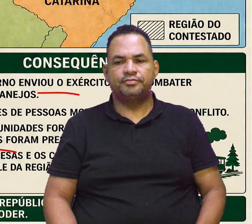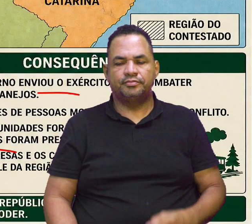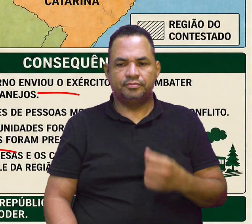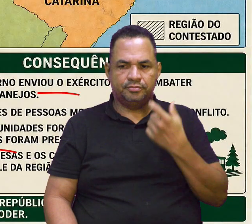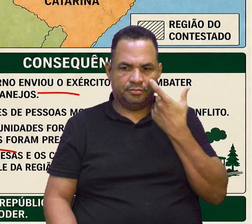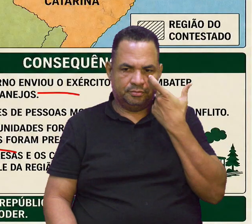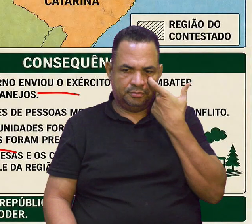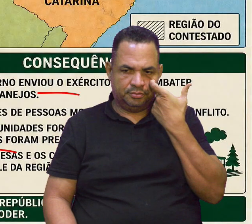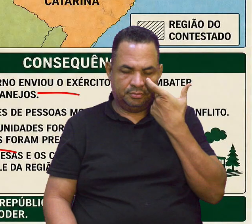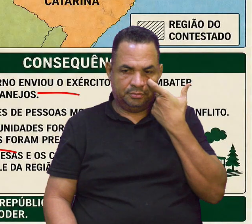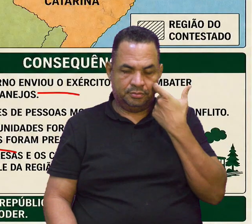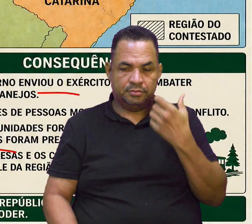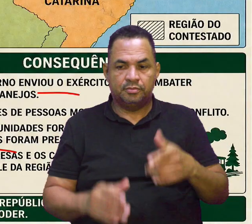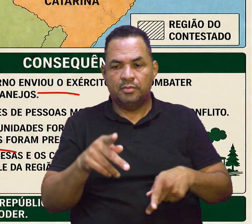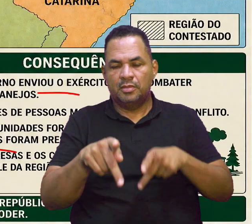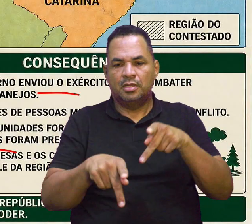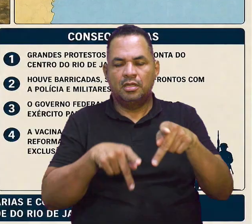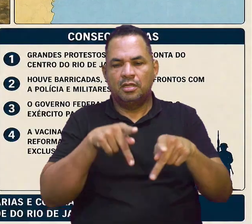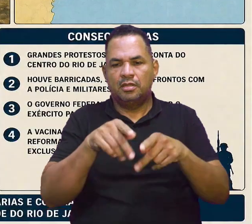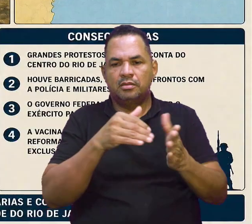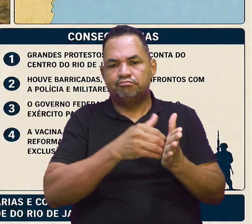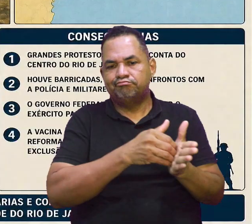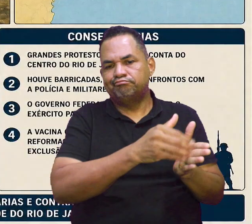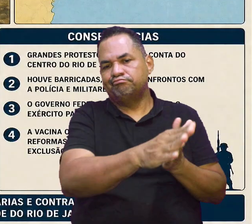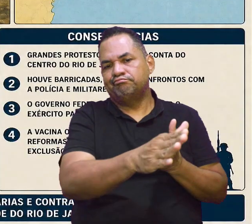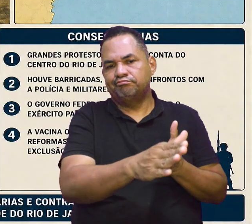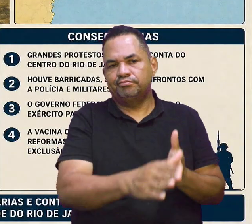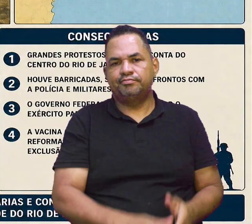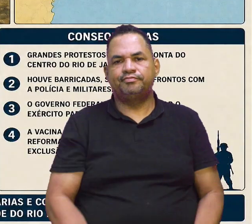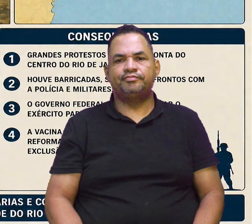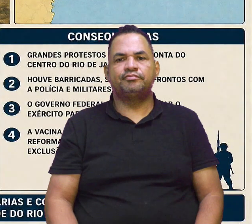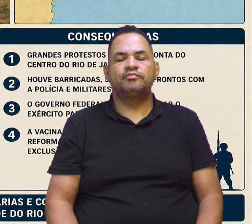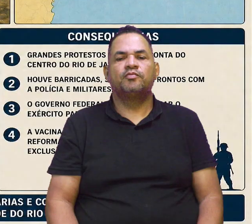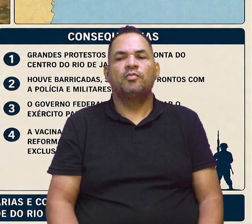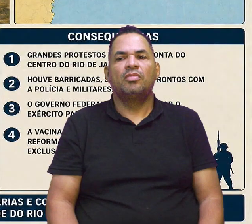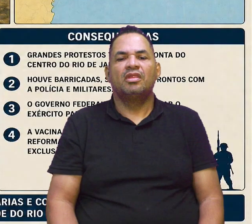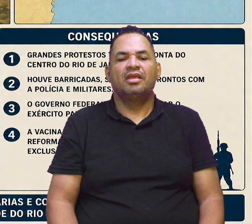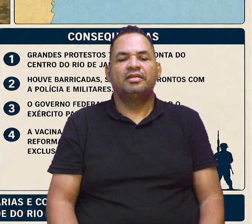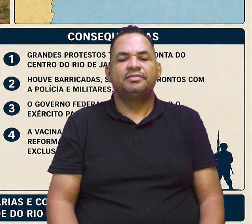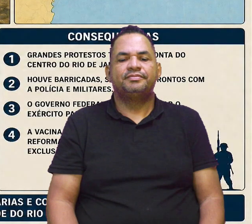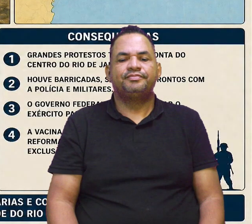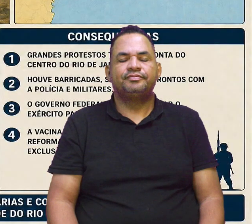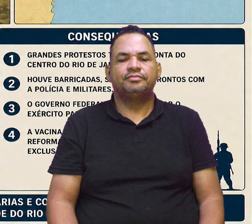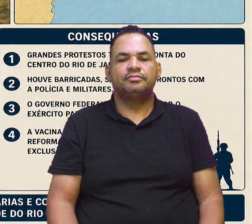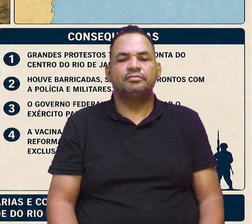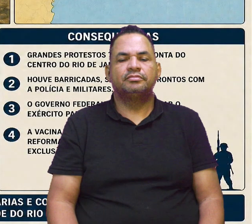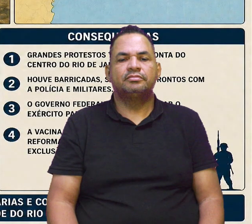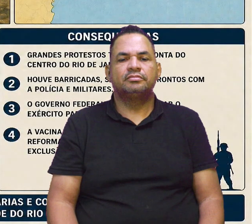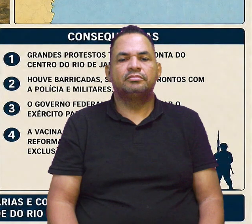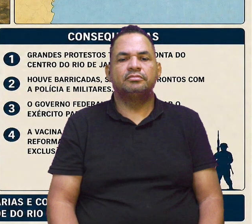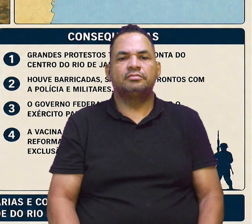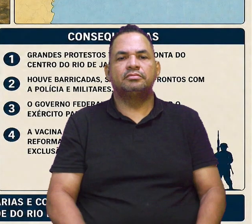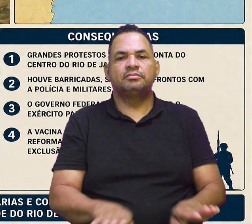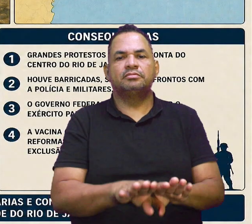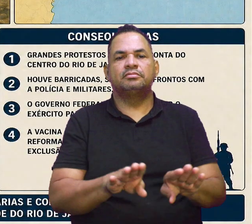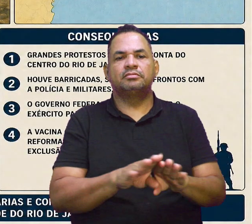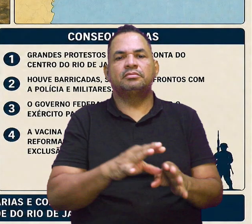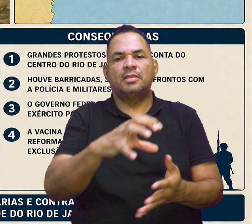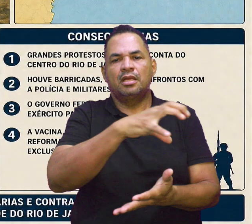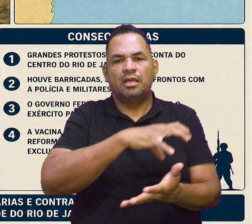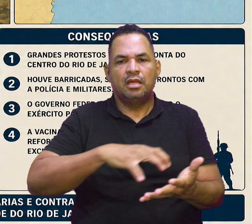estava lá vai ser expulsa. E aqui nós vamos ter a revolta